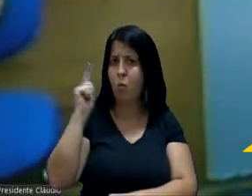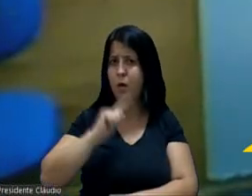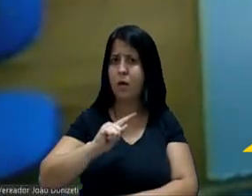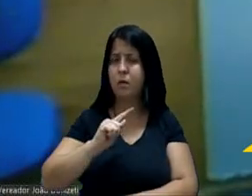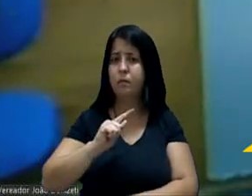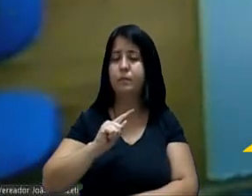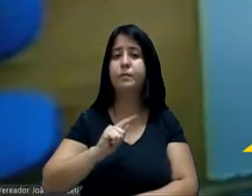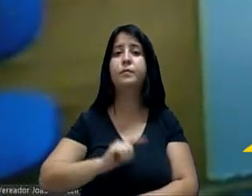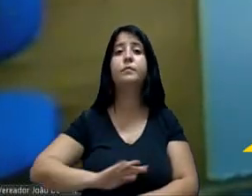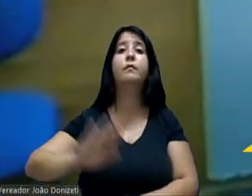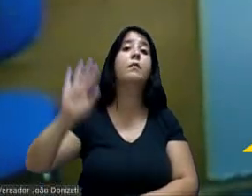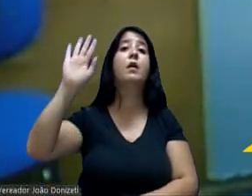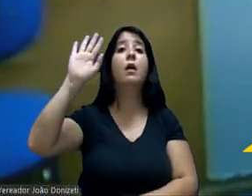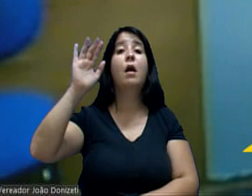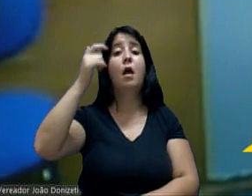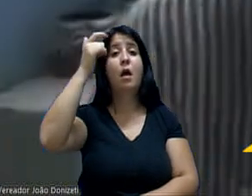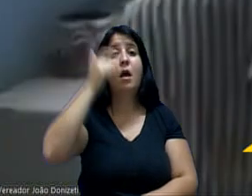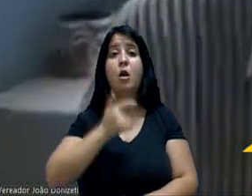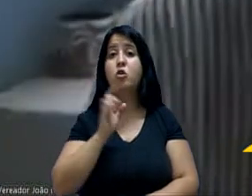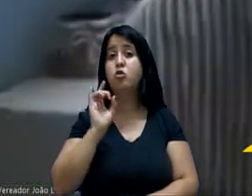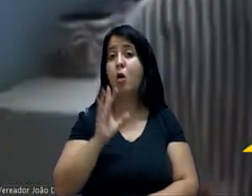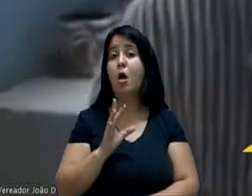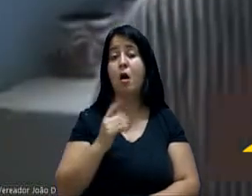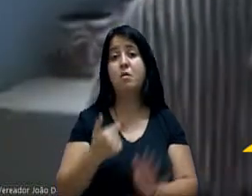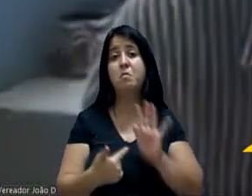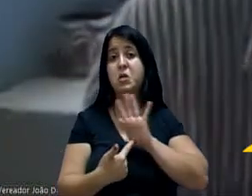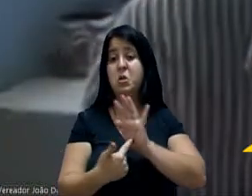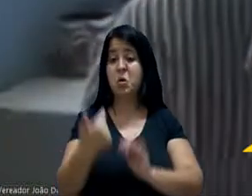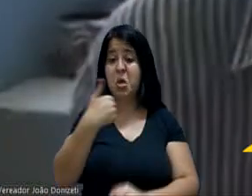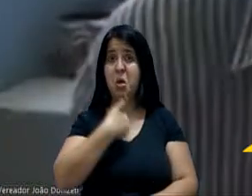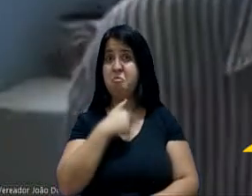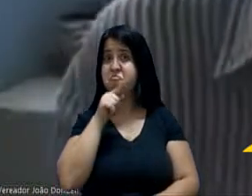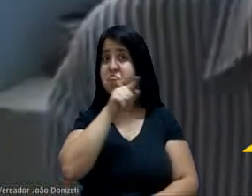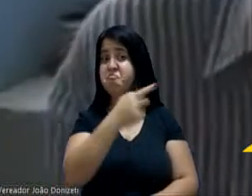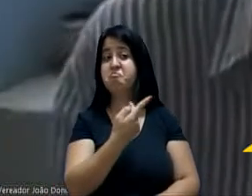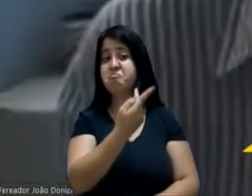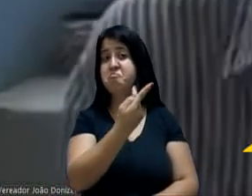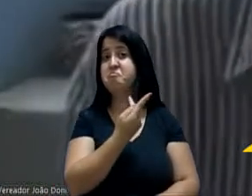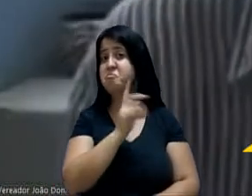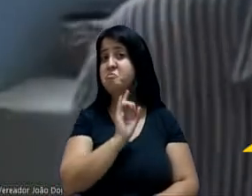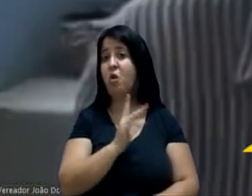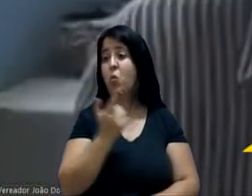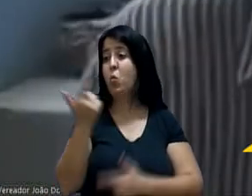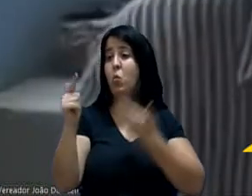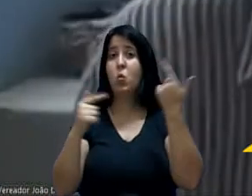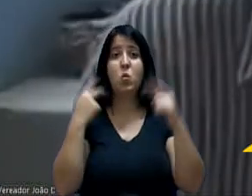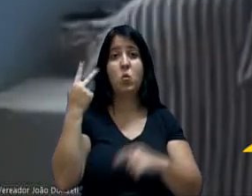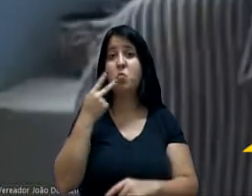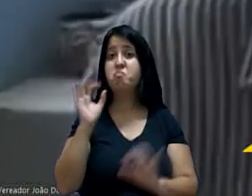Senhor presidente, aqui só aparece eu e Vossa Excelência na tela. Não aparece mais vereadores.